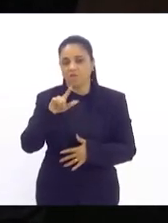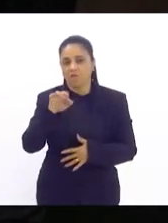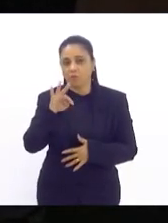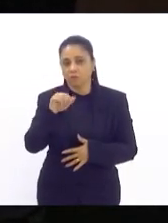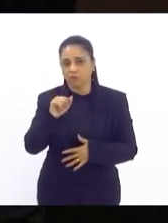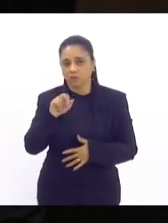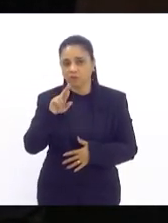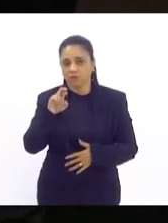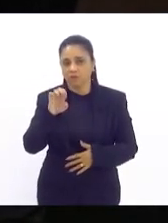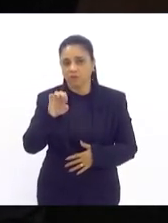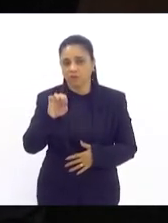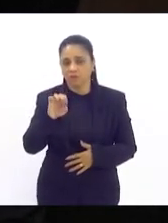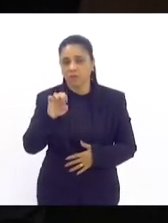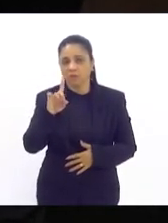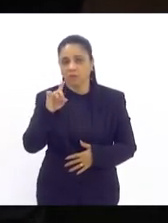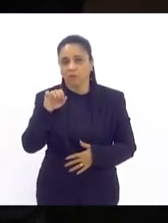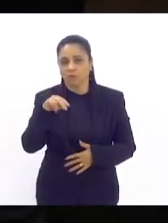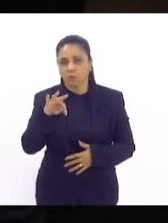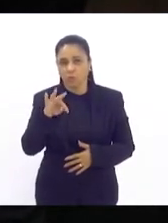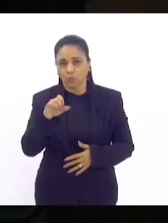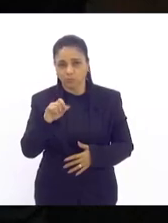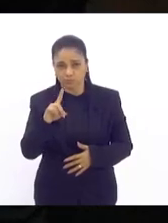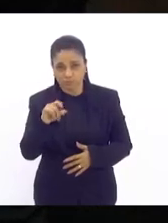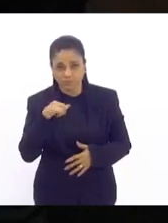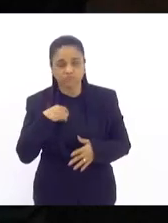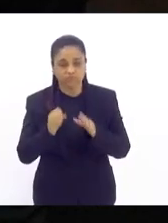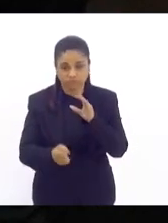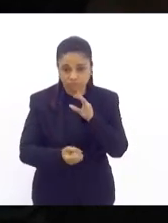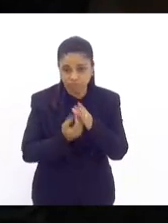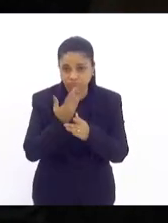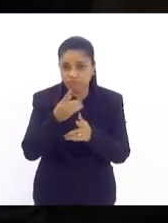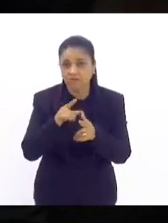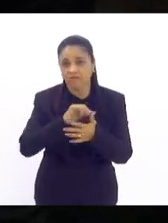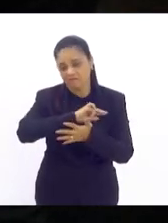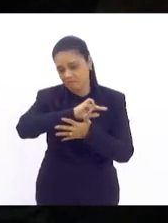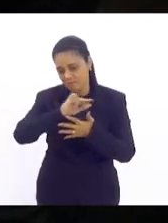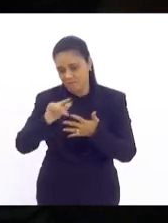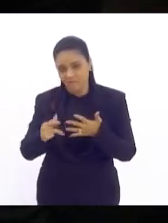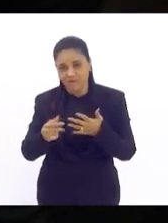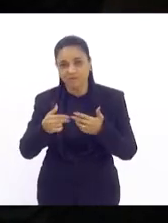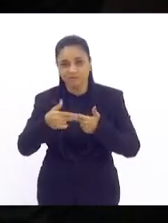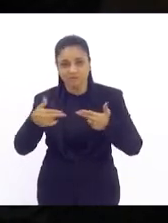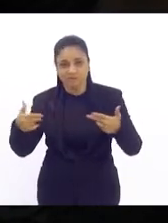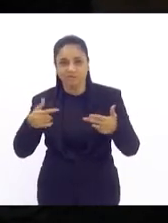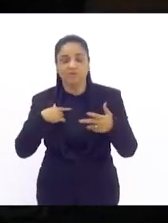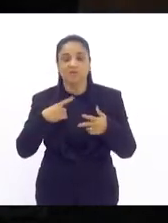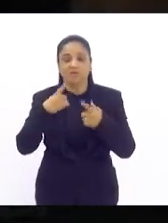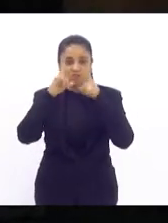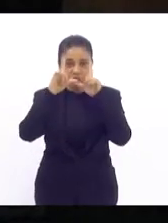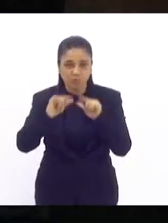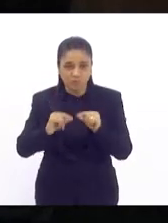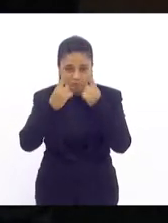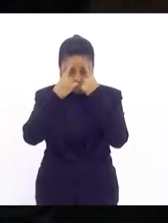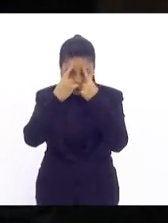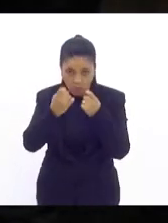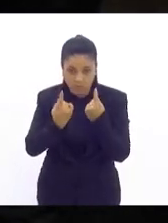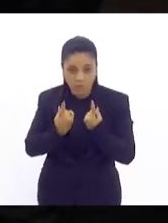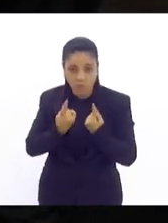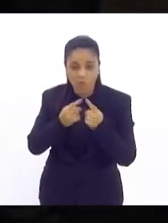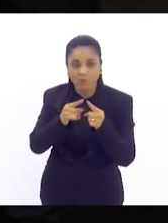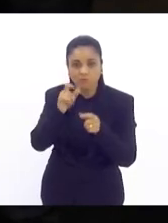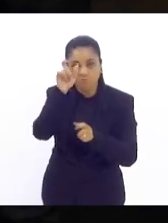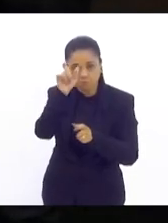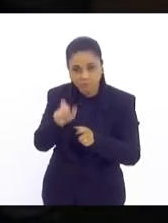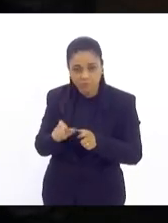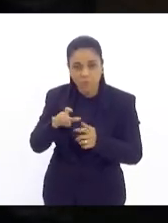vendemos muitos frutos diminuindo muito a violência contra a pessoa idosa para vocês terem